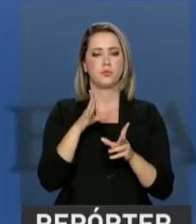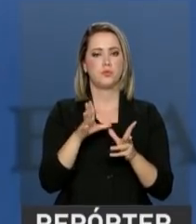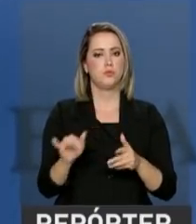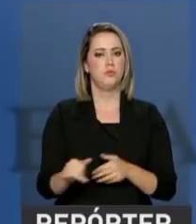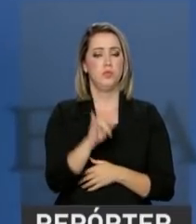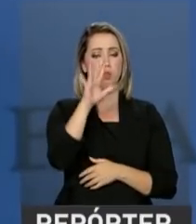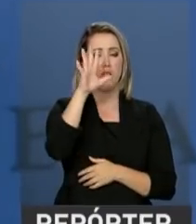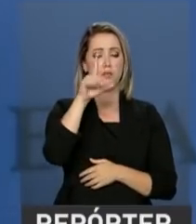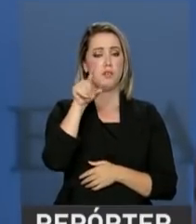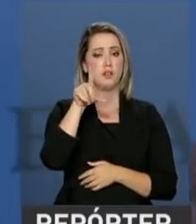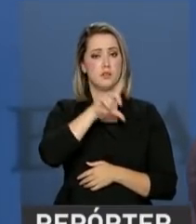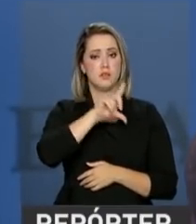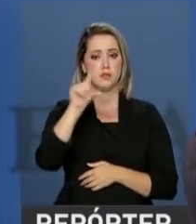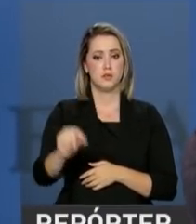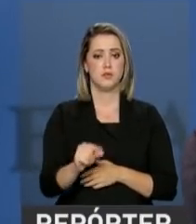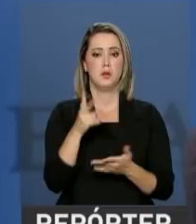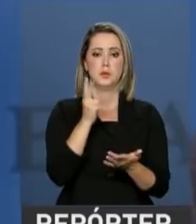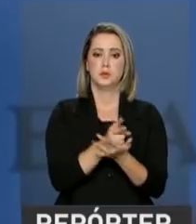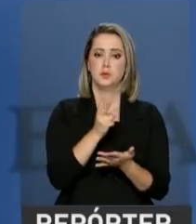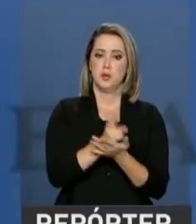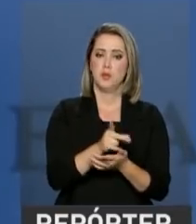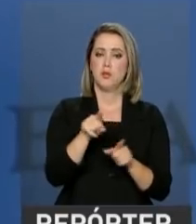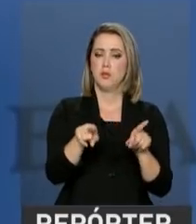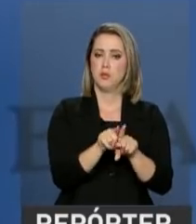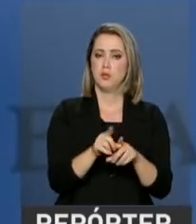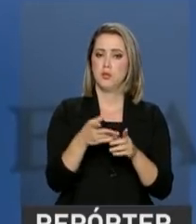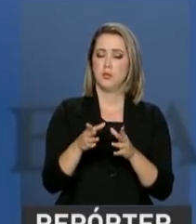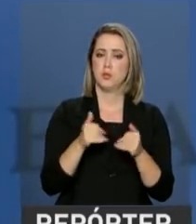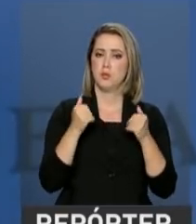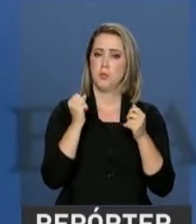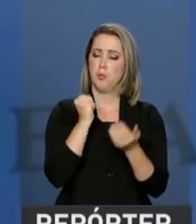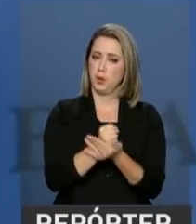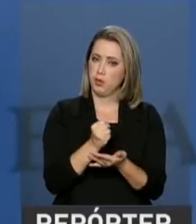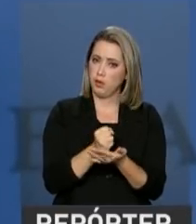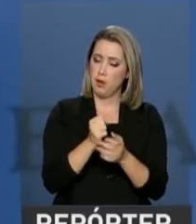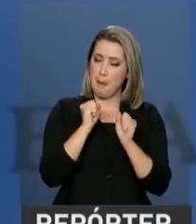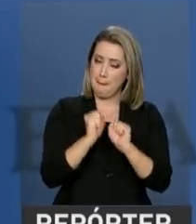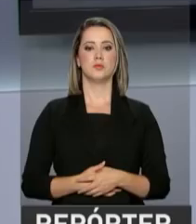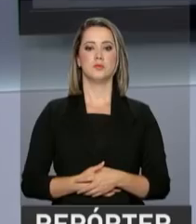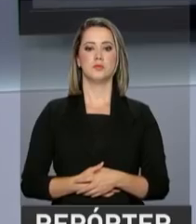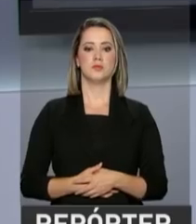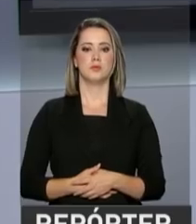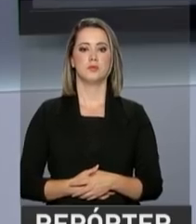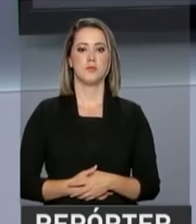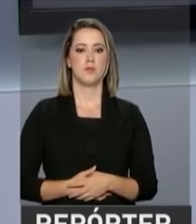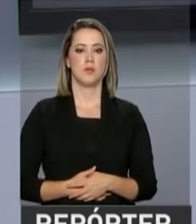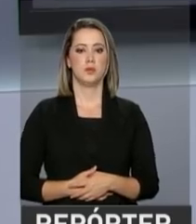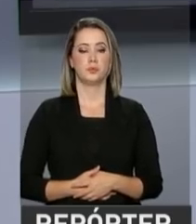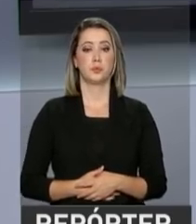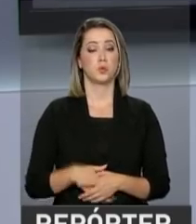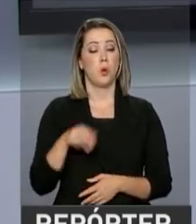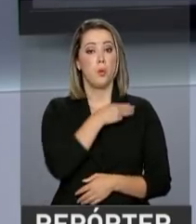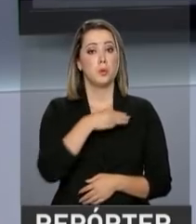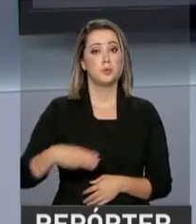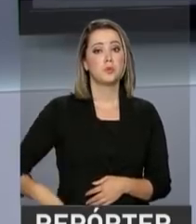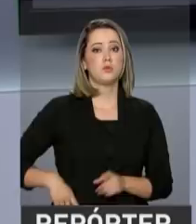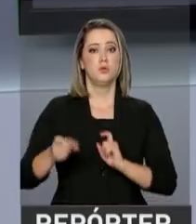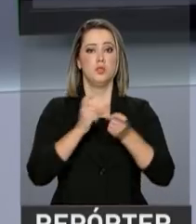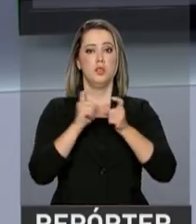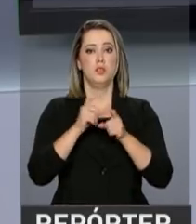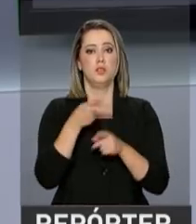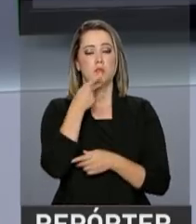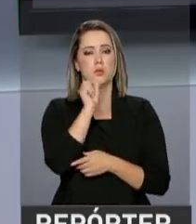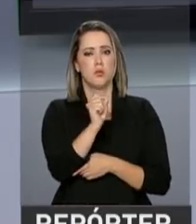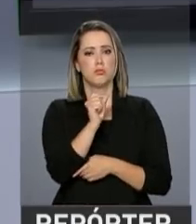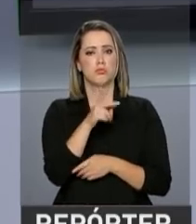mais baixa. E aí, em função disso, a própria manutenção do poder de compra das pessoas aumenta. E o ministro da Fazenda, Henrique